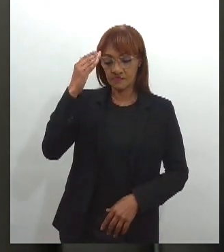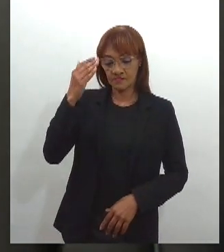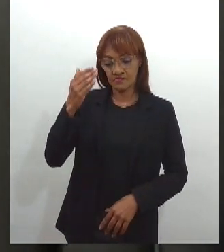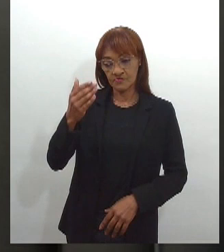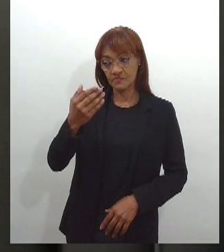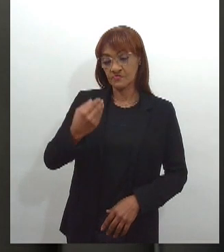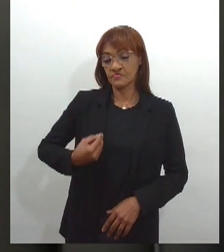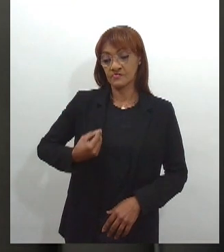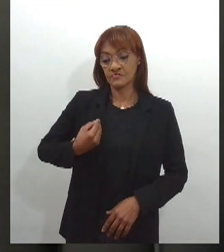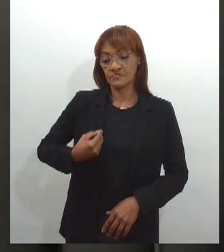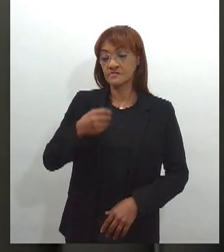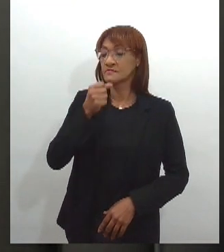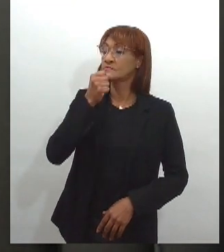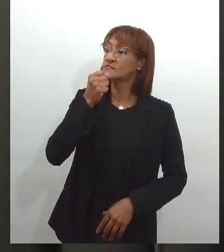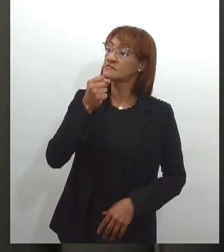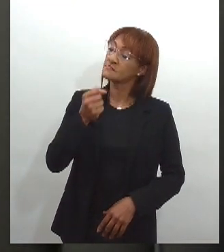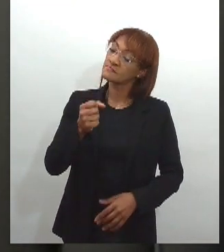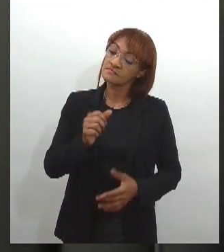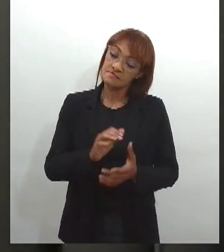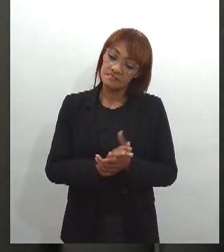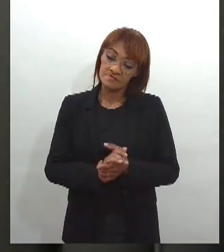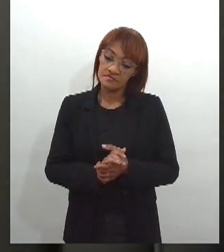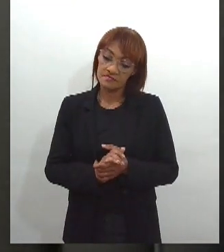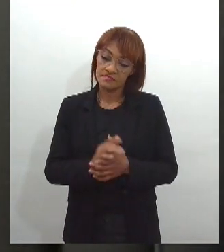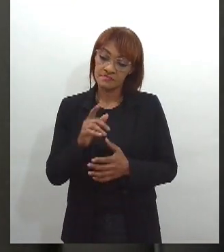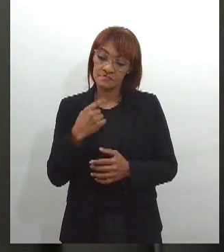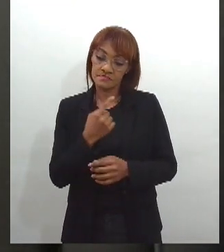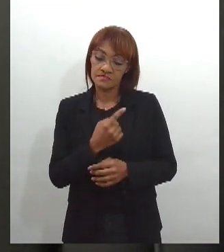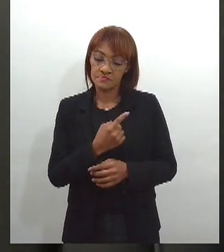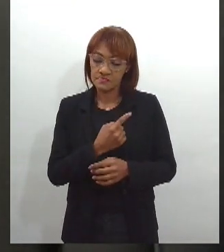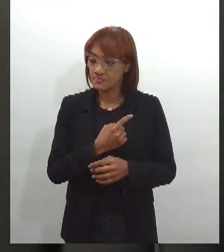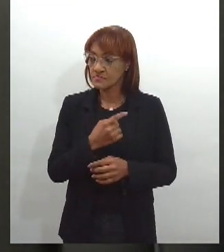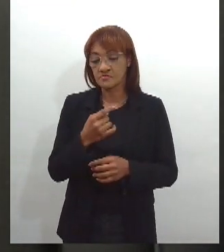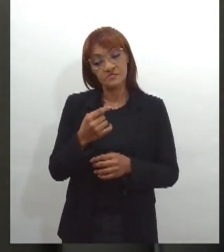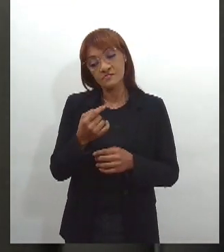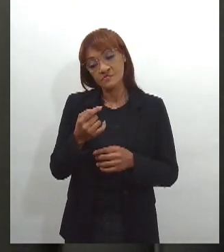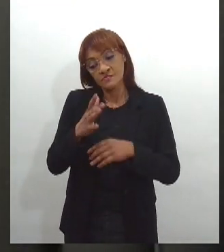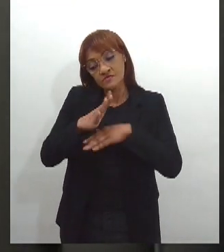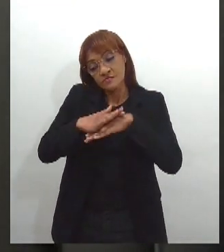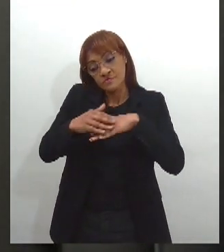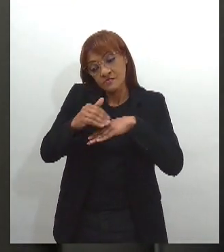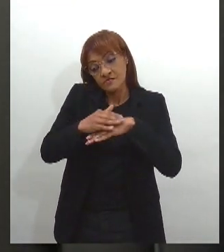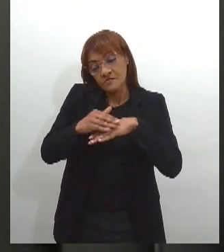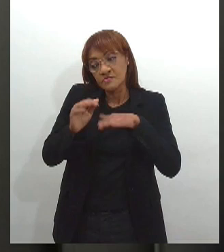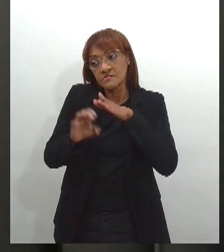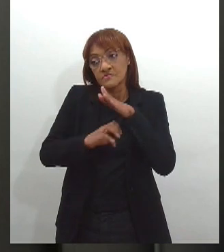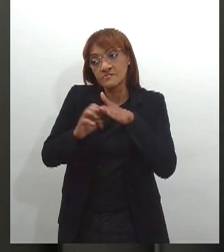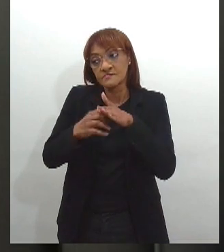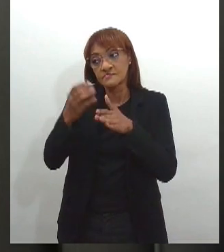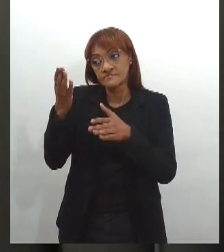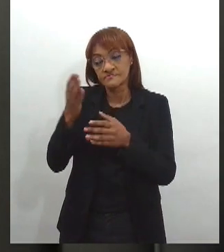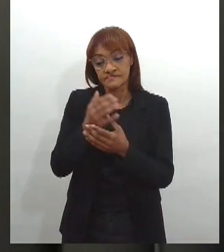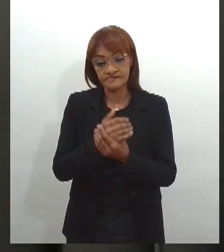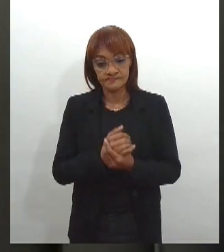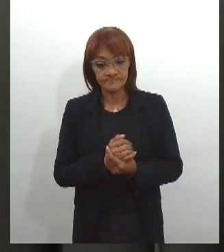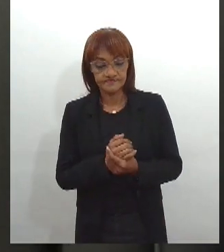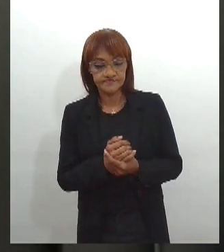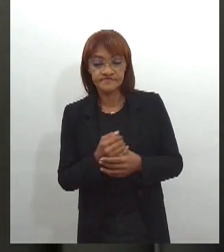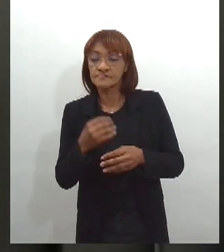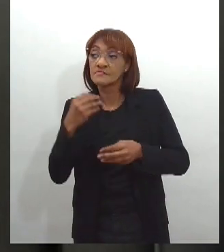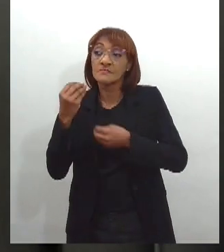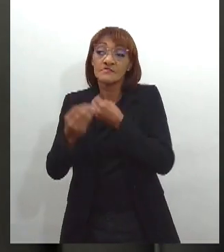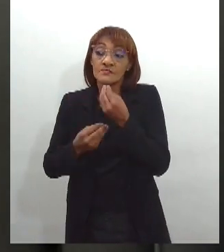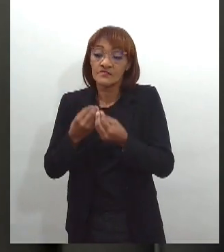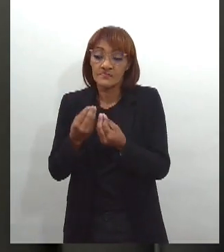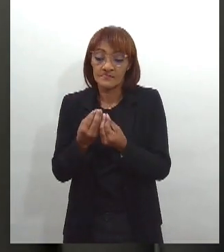a Embrapa é vista por nós com muito carinho aqui da Alese. Doutor Marcos, de que forma a